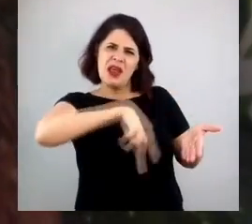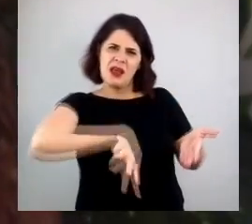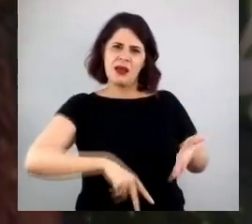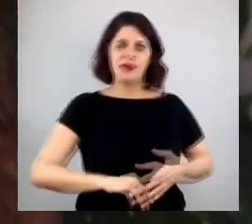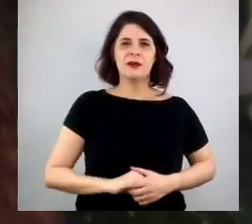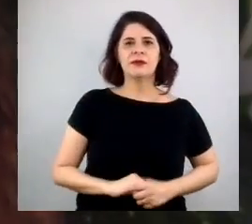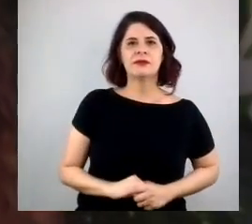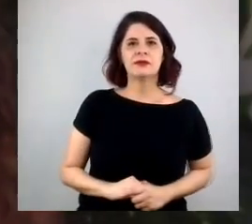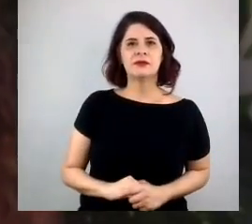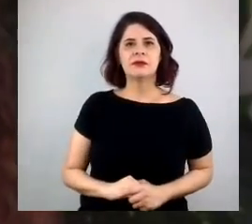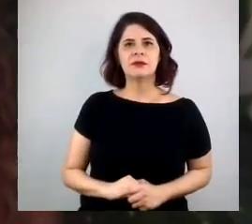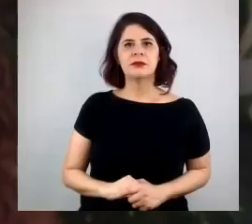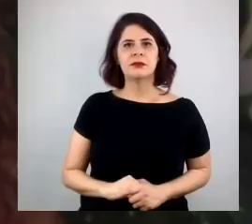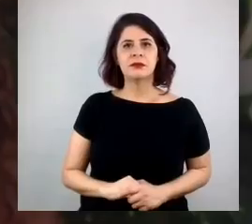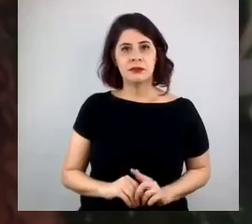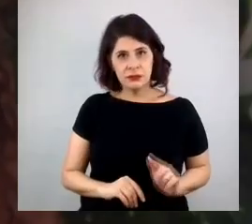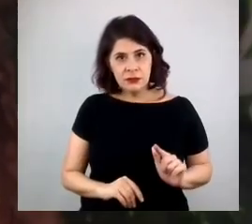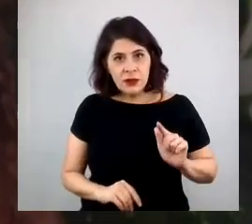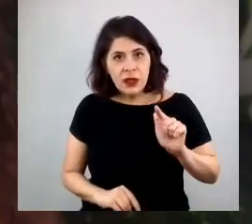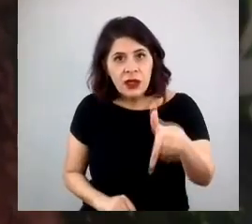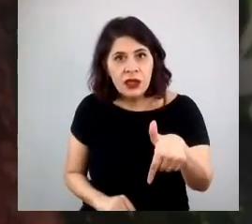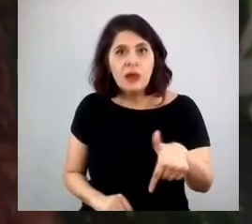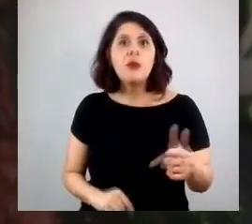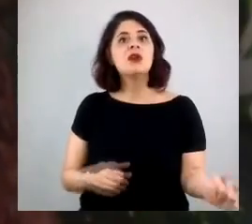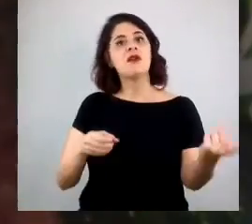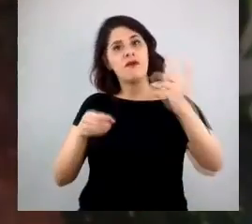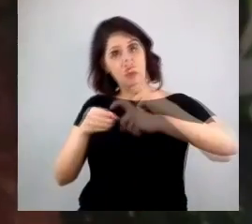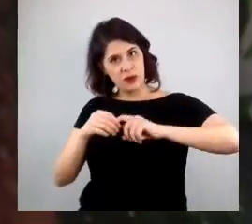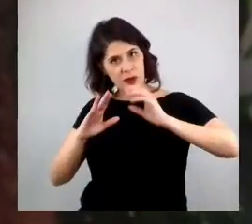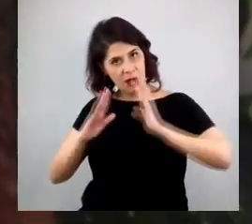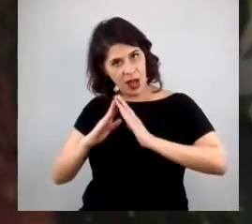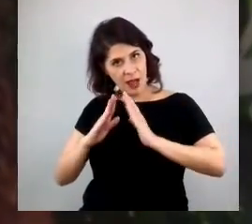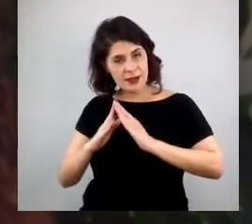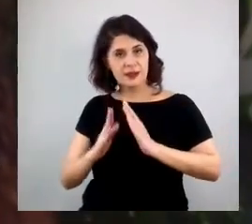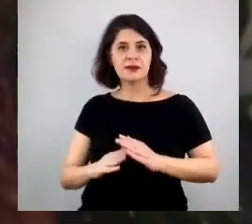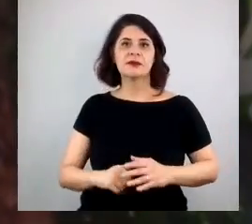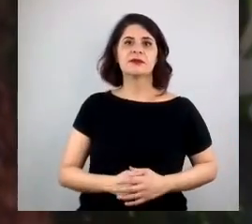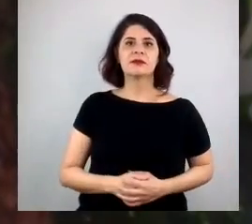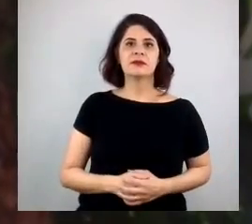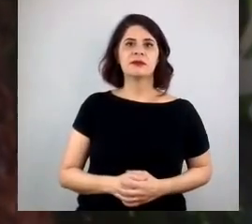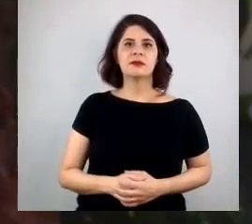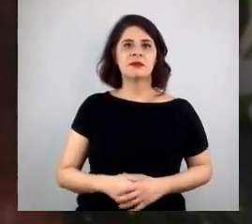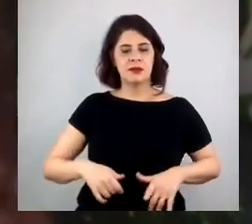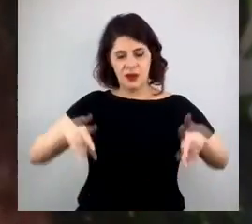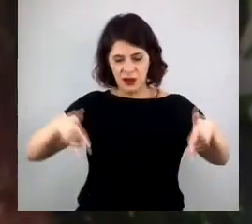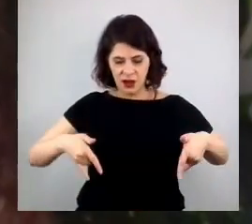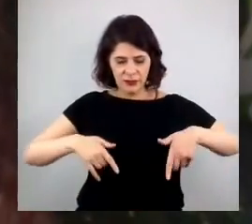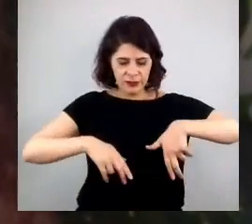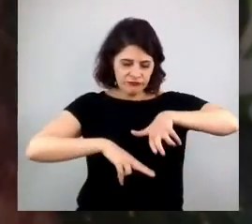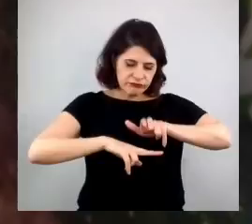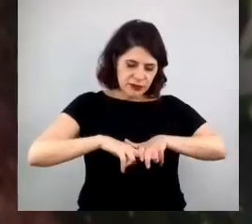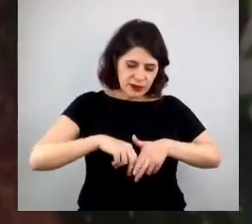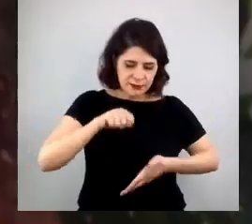Depois voltamos para casa. Sentei na cama para escrever.